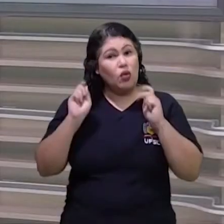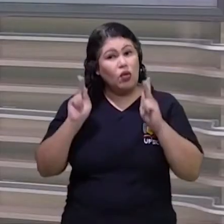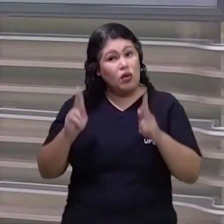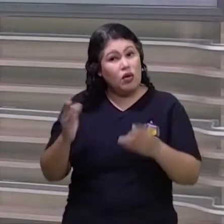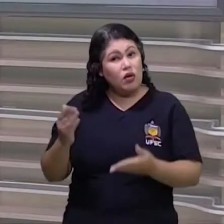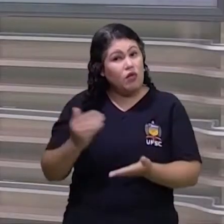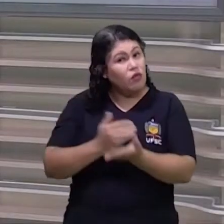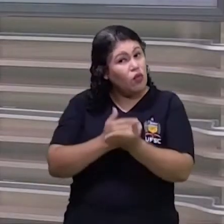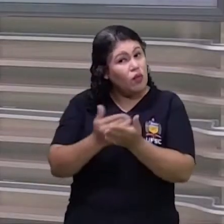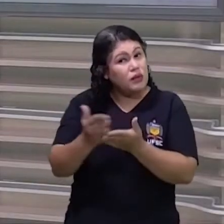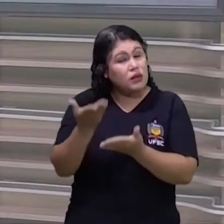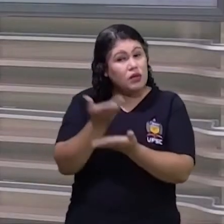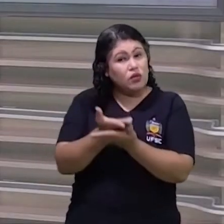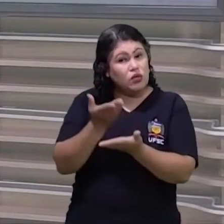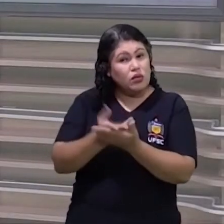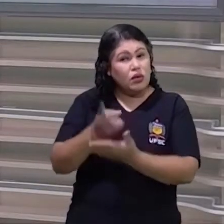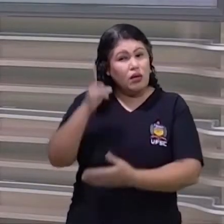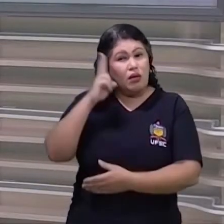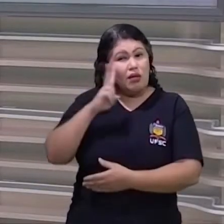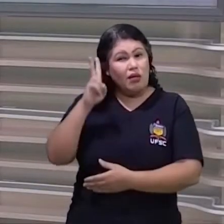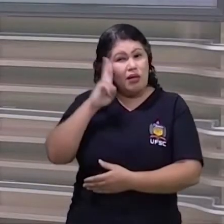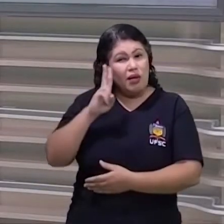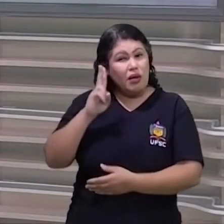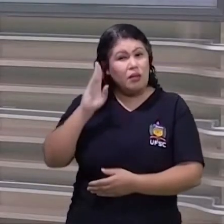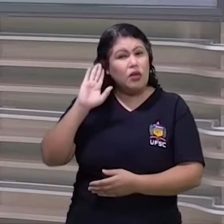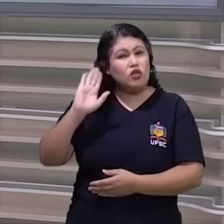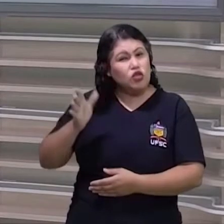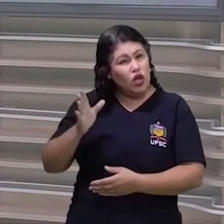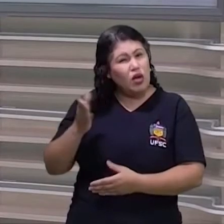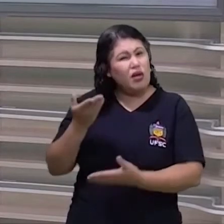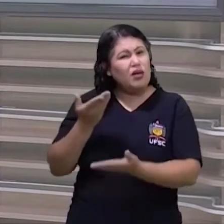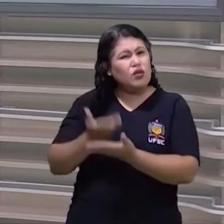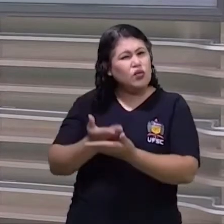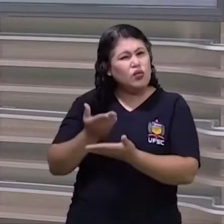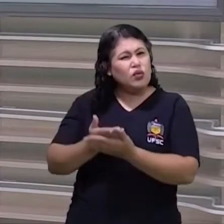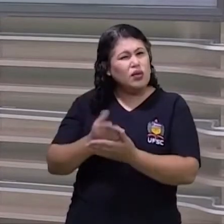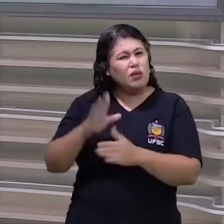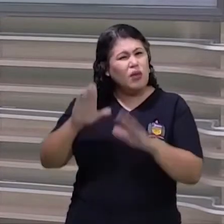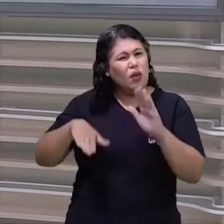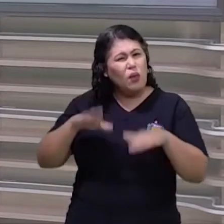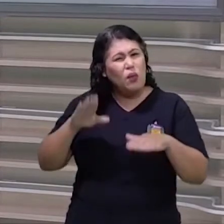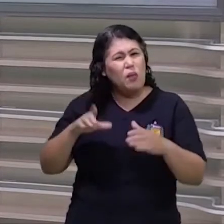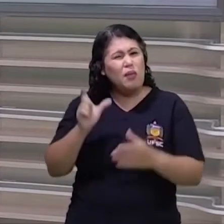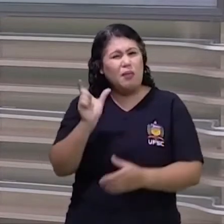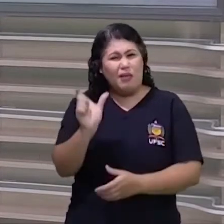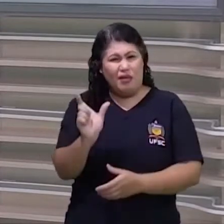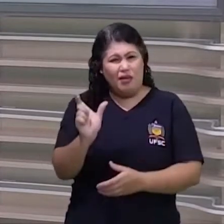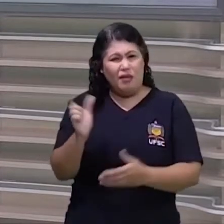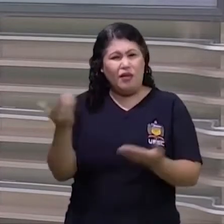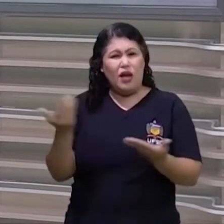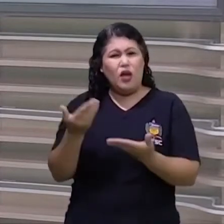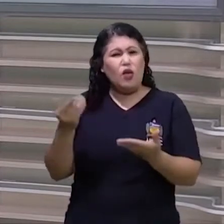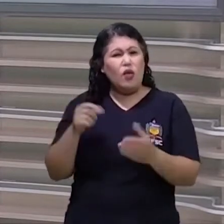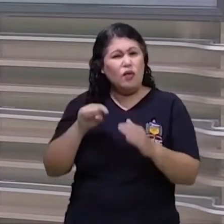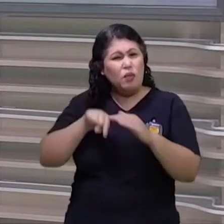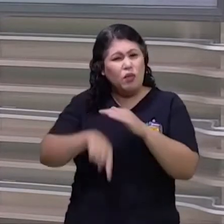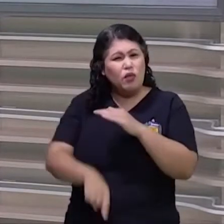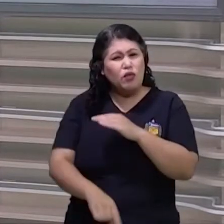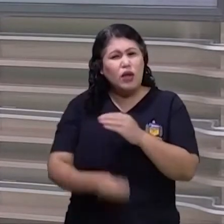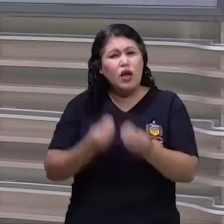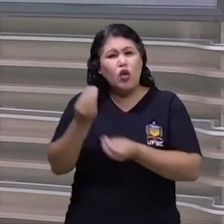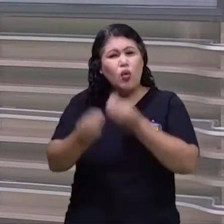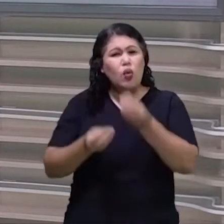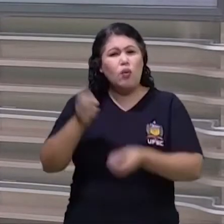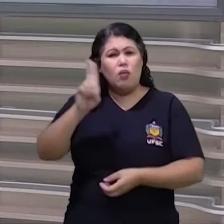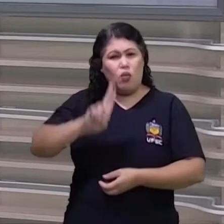Ok, vamos lá para a nossa aula. Lembra? A gente já até trabalhou algumas palavras e agora a gente vai saber um pouco sobre os acentos,